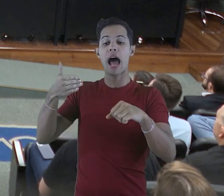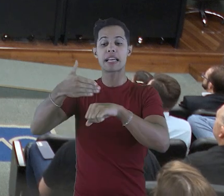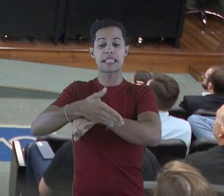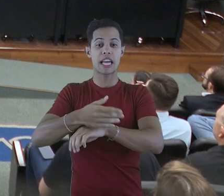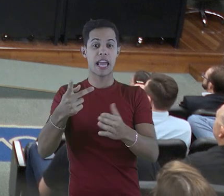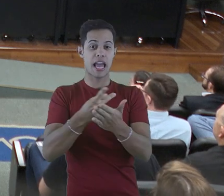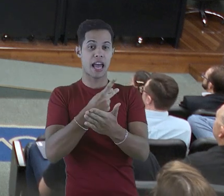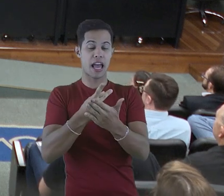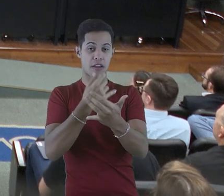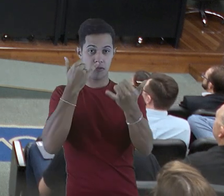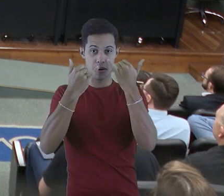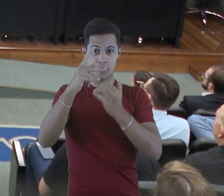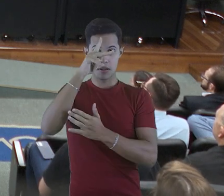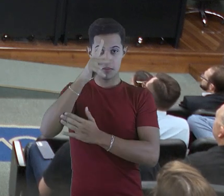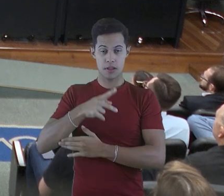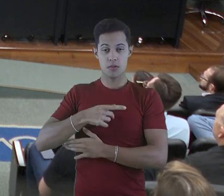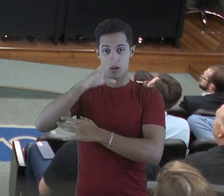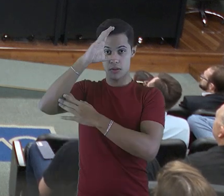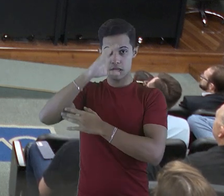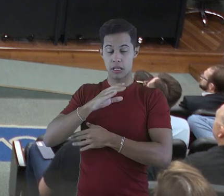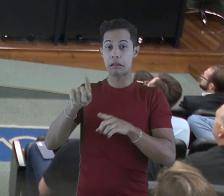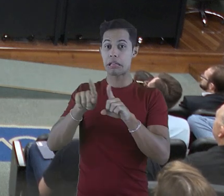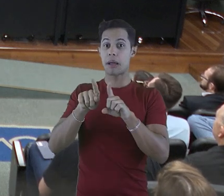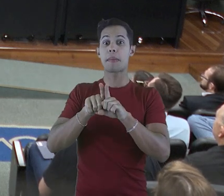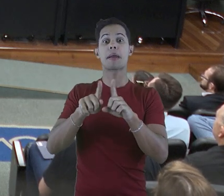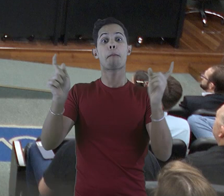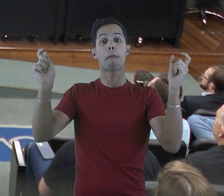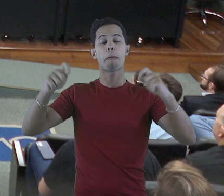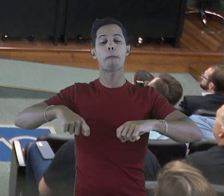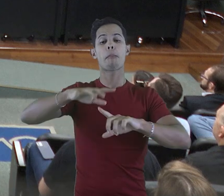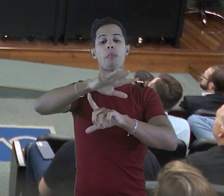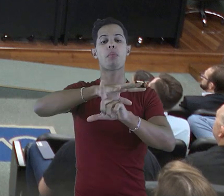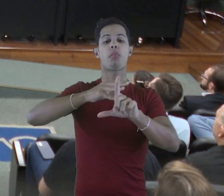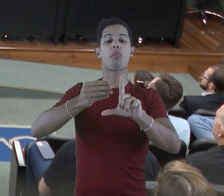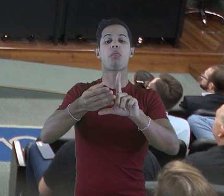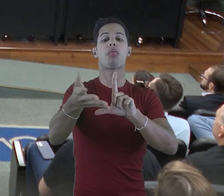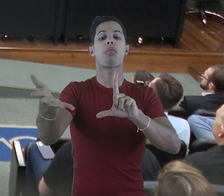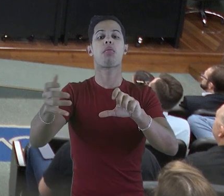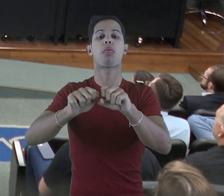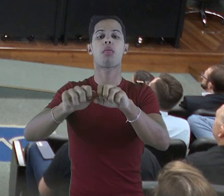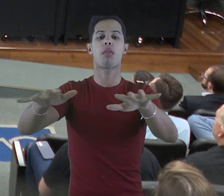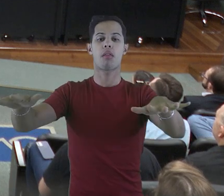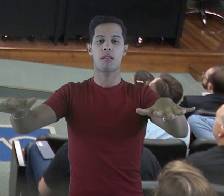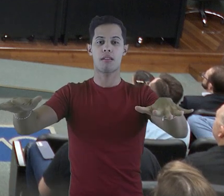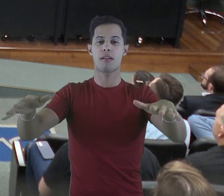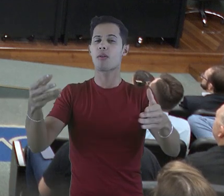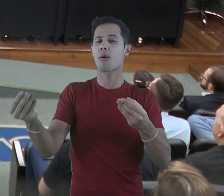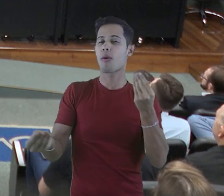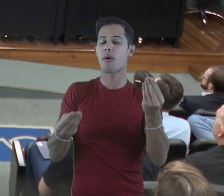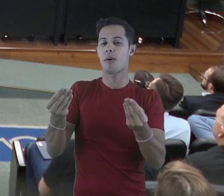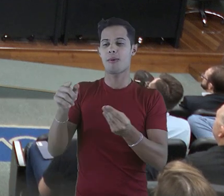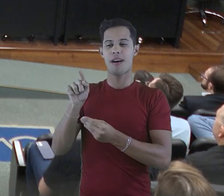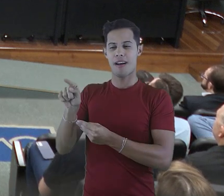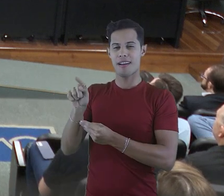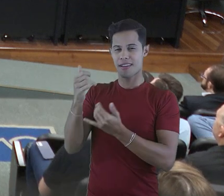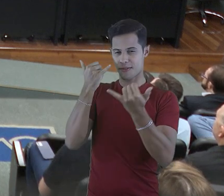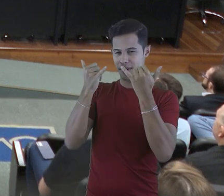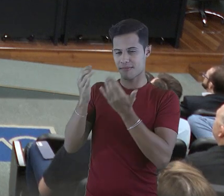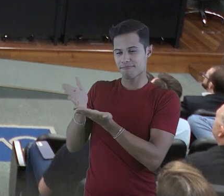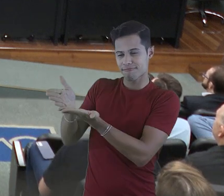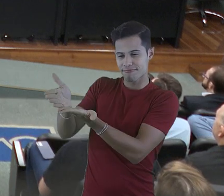e possível vazamento em relação ao que? aqueles dados pessoais que foram coletados para o planejamento